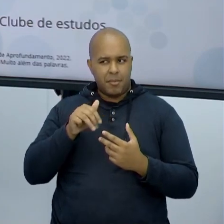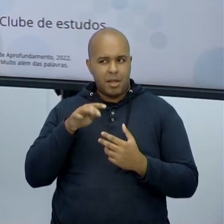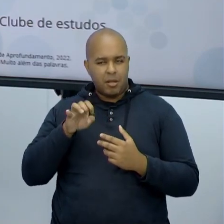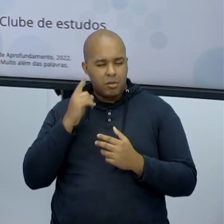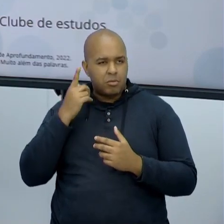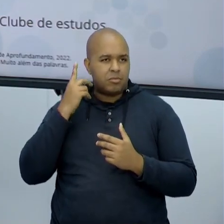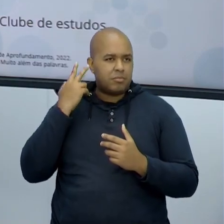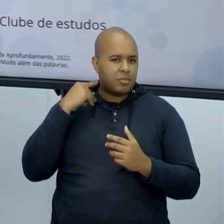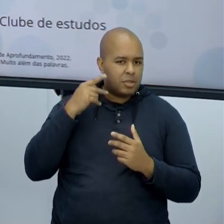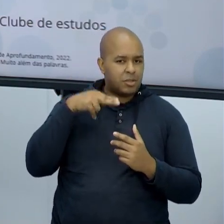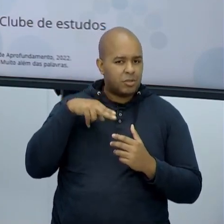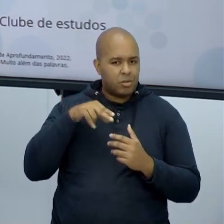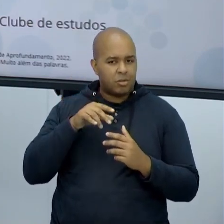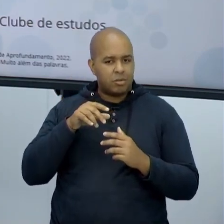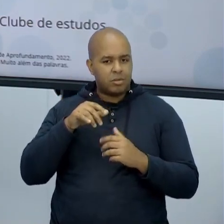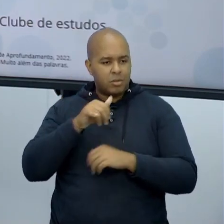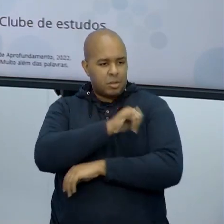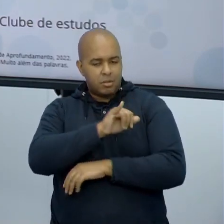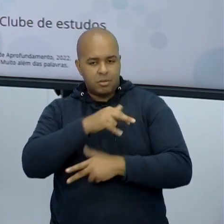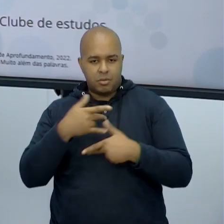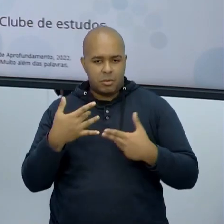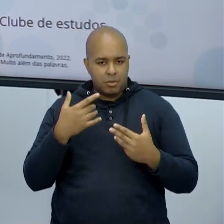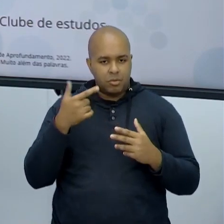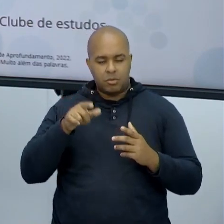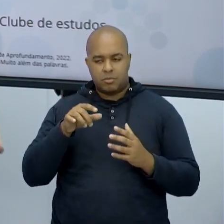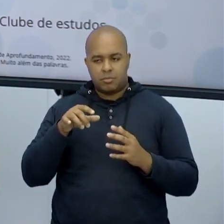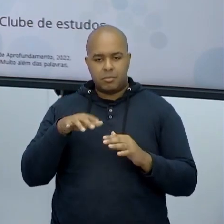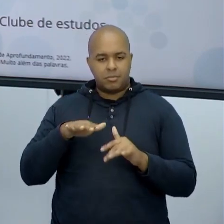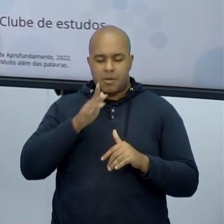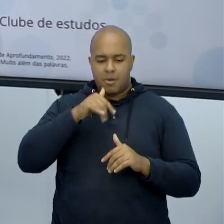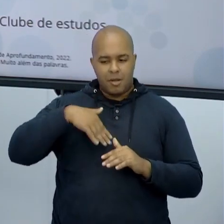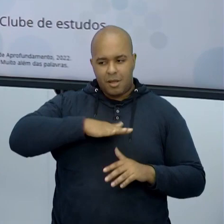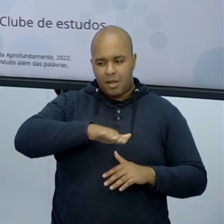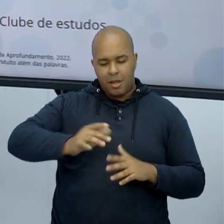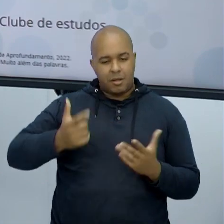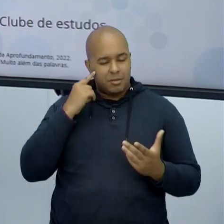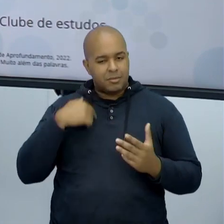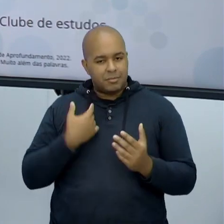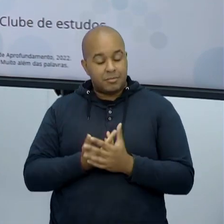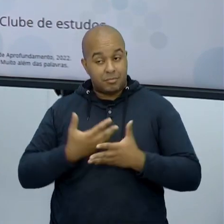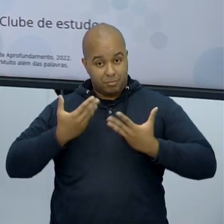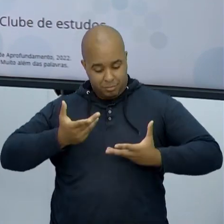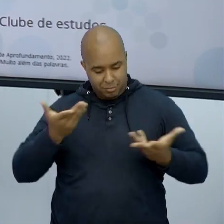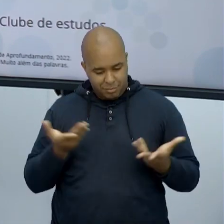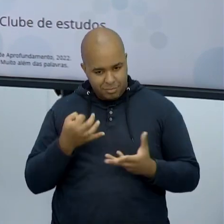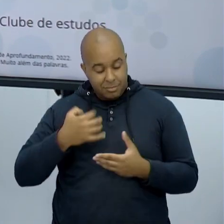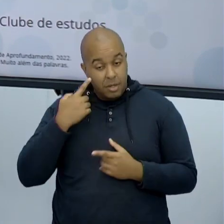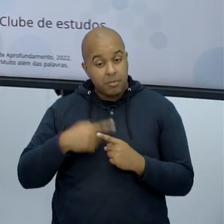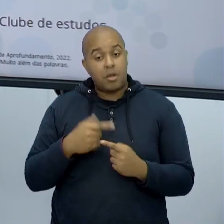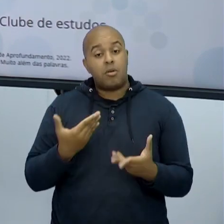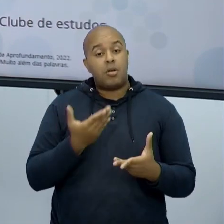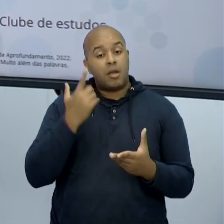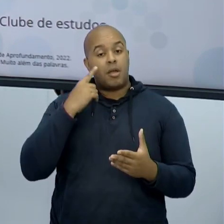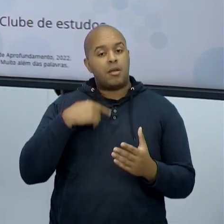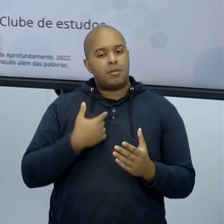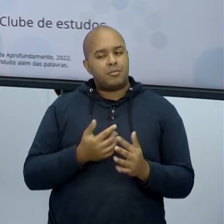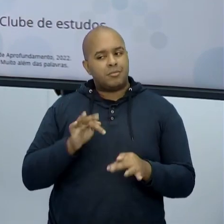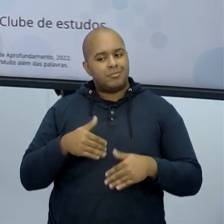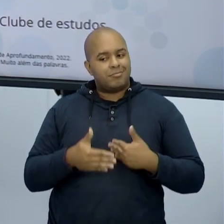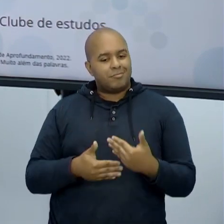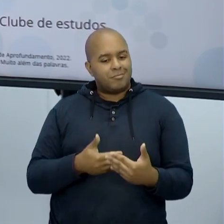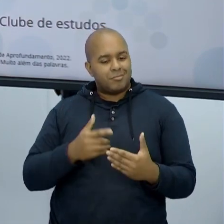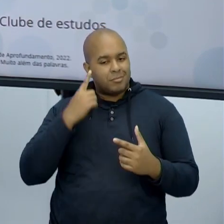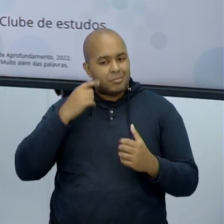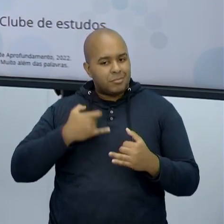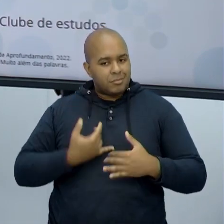Minas Gerais, o Rio de Janeiro, para o outro lado, Oceano Atlântico. Se você é peixe, está vendo minha aula, estou animado hoje, né? Porque hoje é o fim dessa trajetória para falar